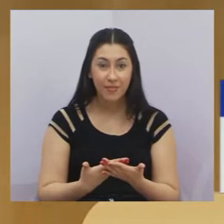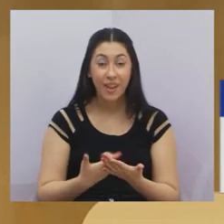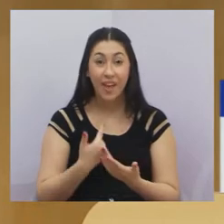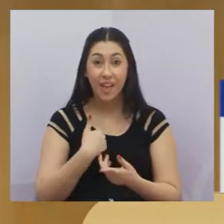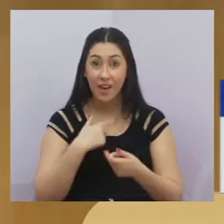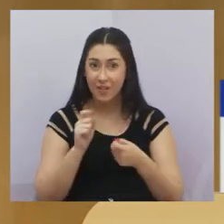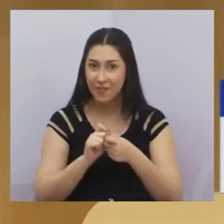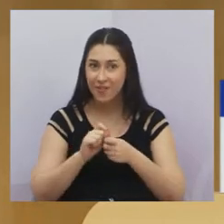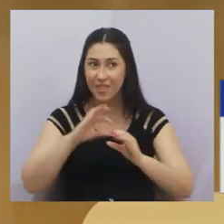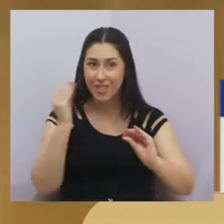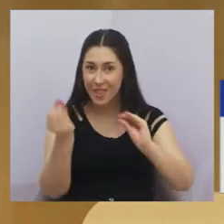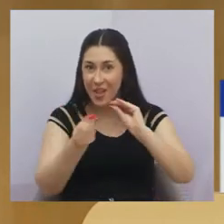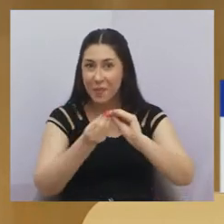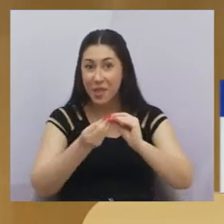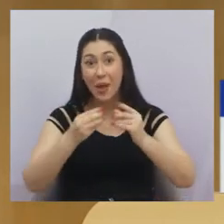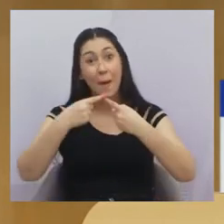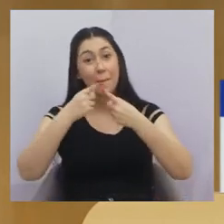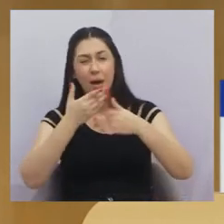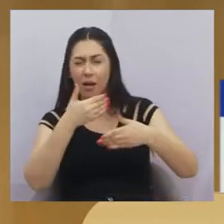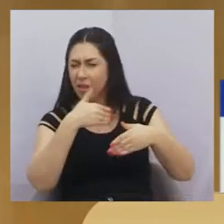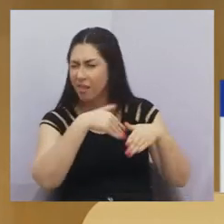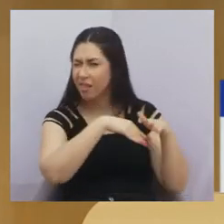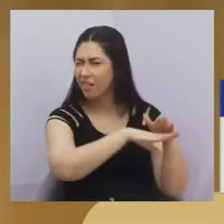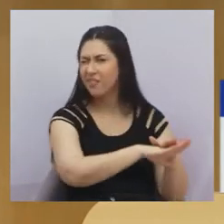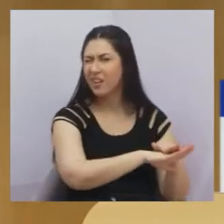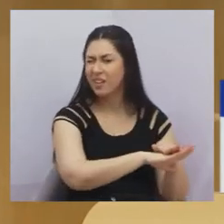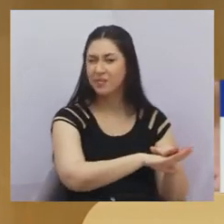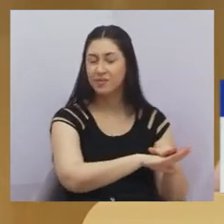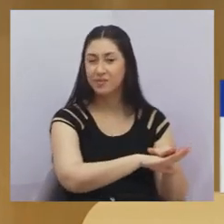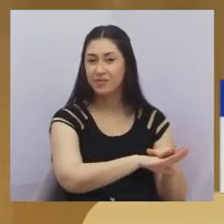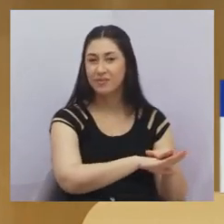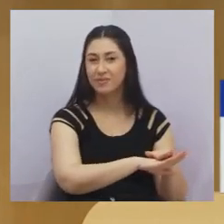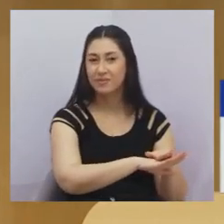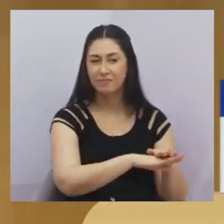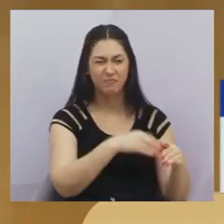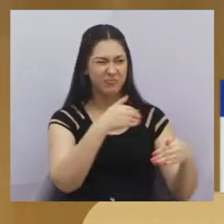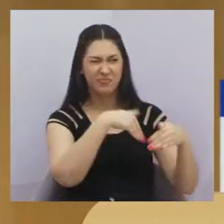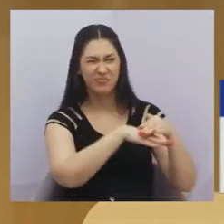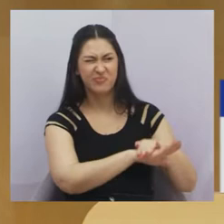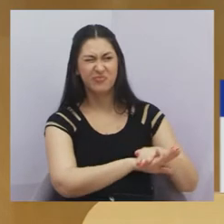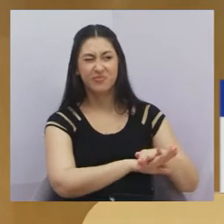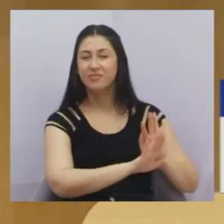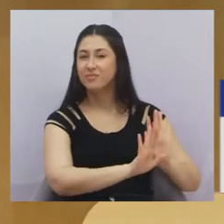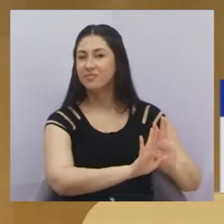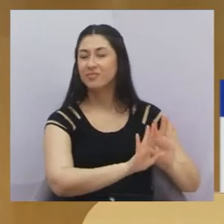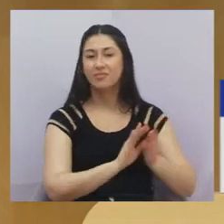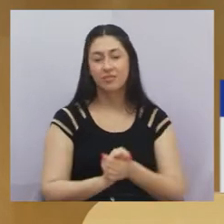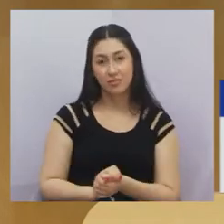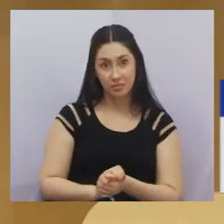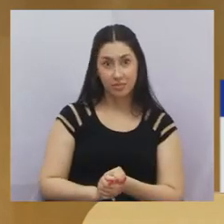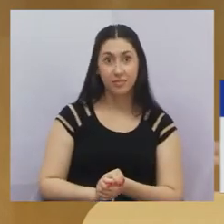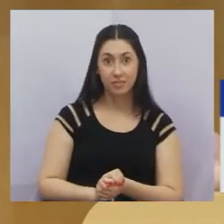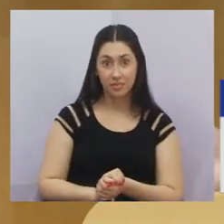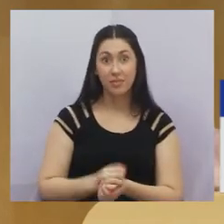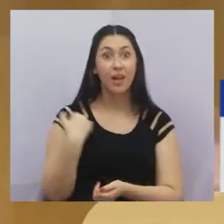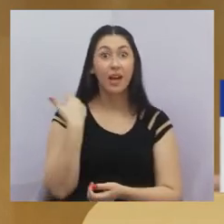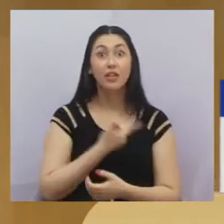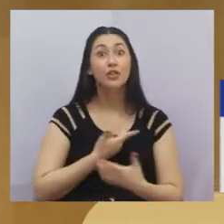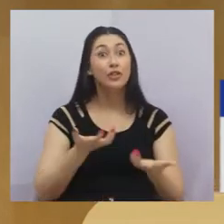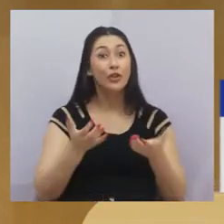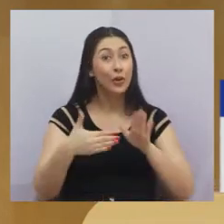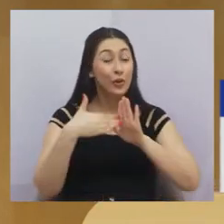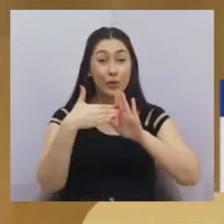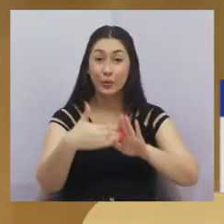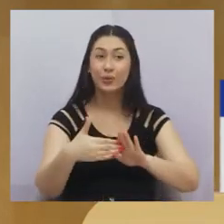arquivaram essa emenda que a gente está trazendo, se essa lei for aprovada, está trazendo aí qualidade